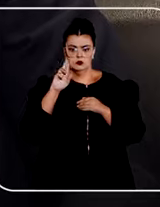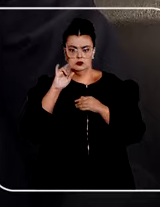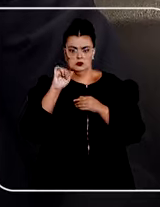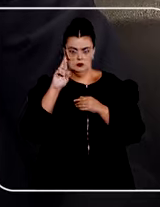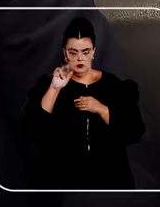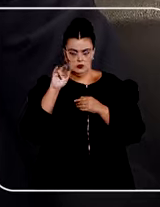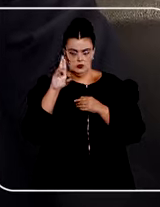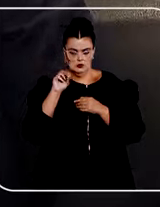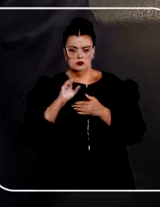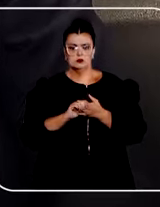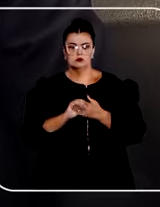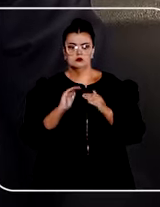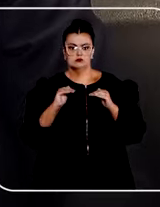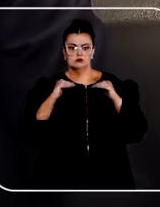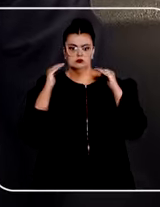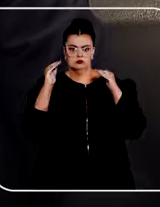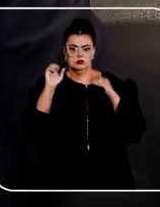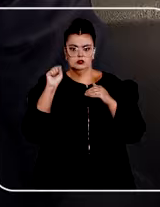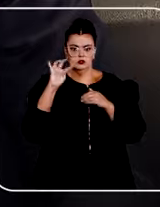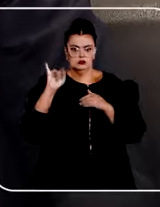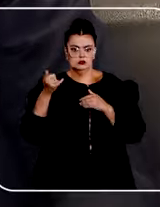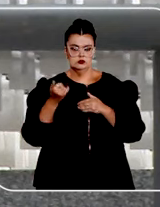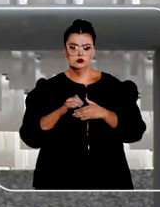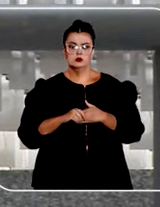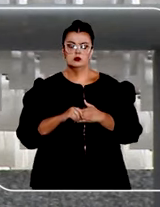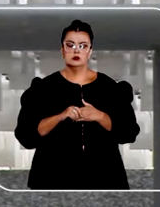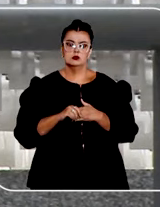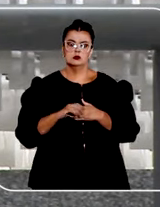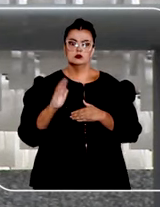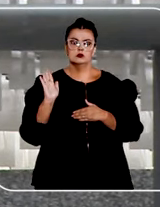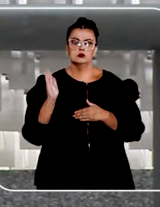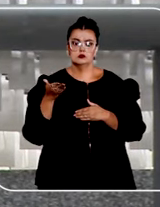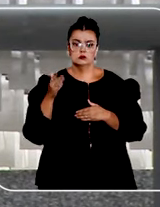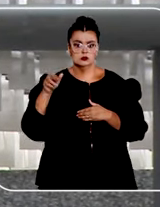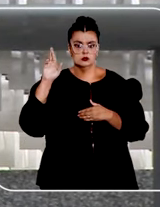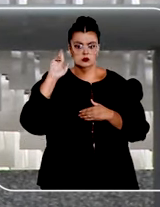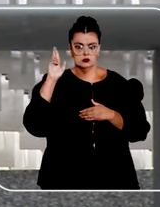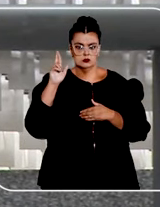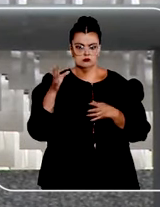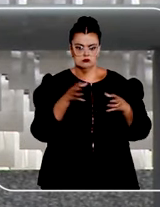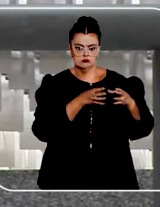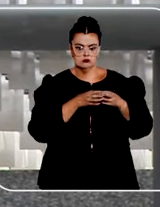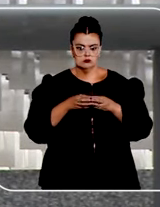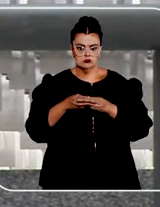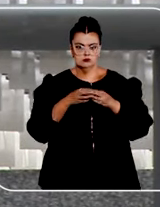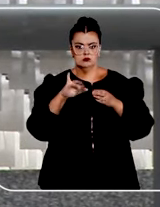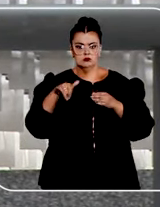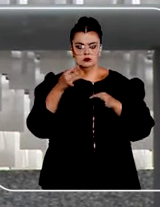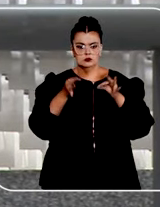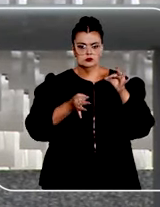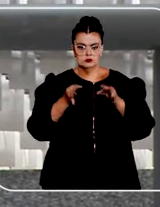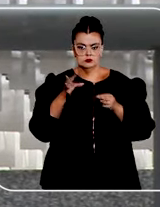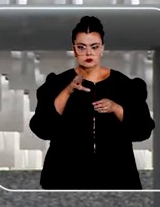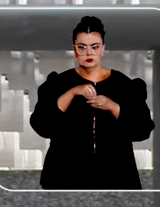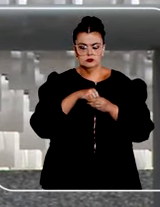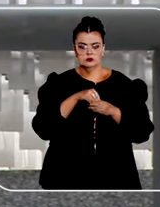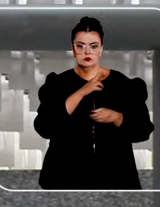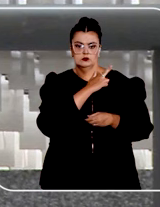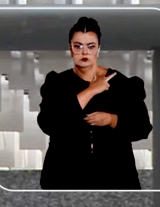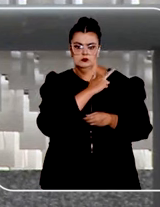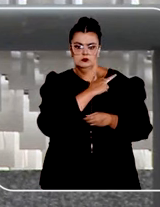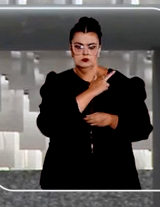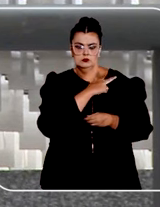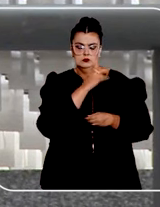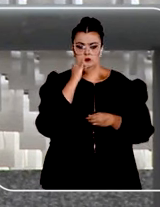Gurgel de Faria do Superior Tribunal de Justiça foram designados para compor a comissão de juristas responsável por elaborar